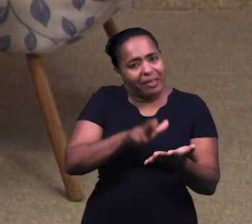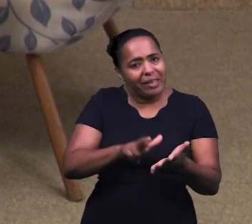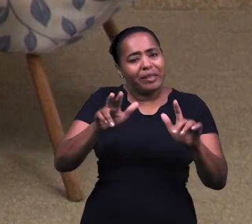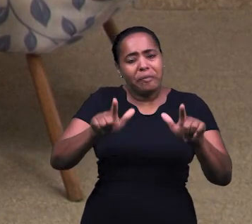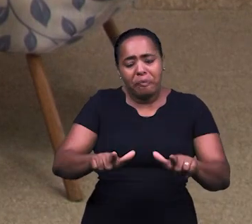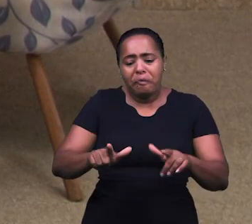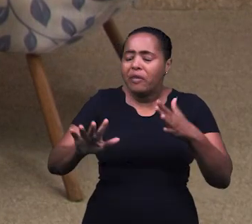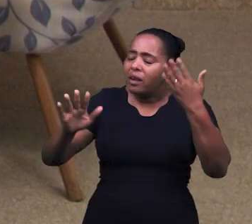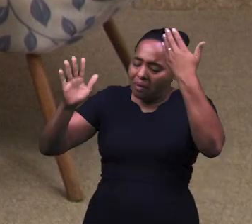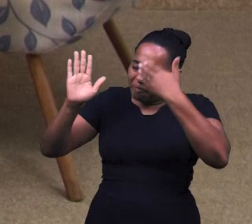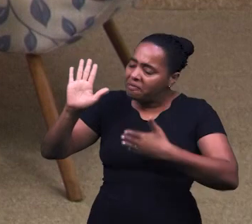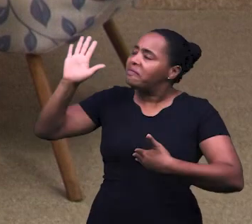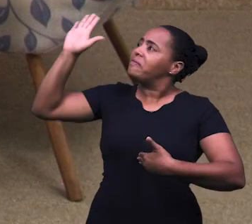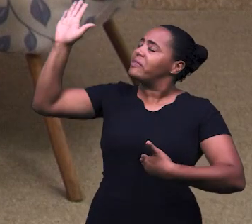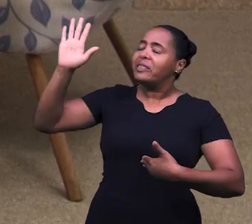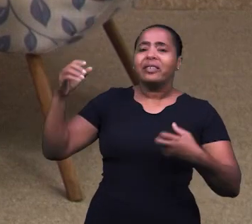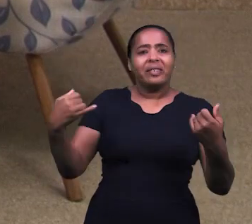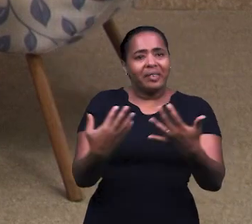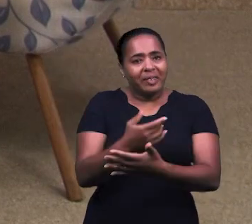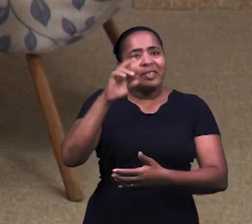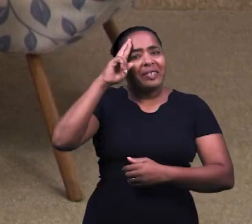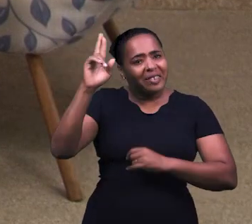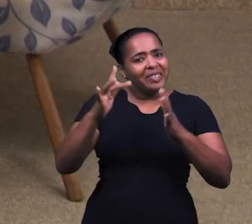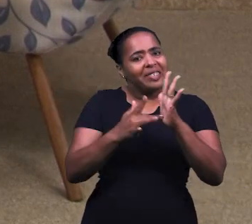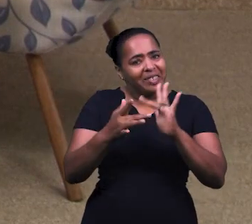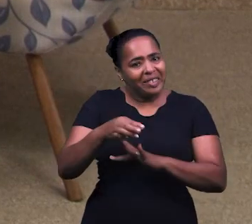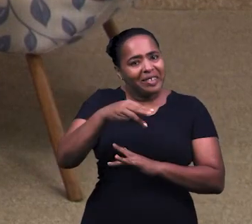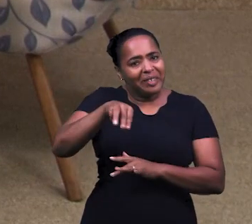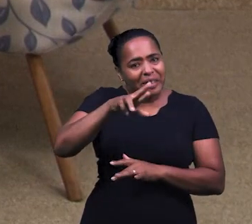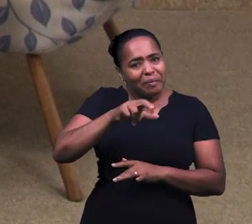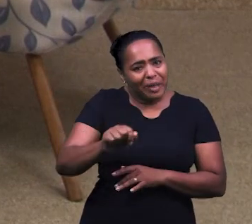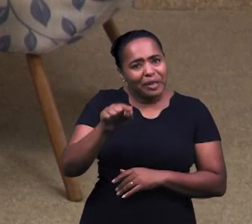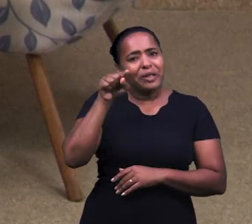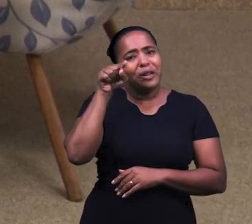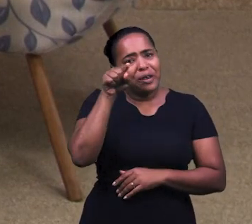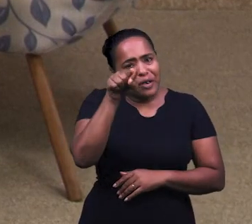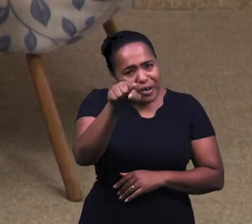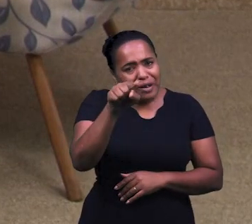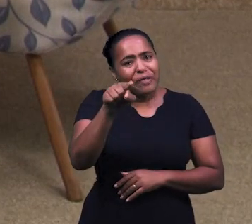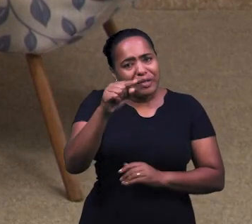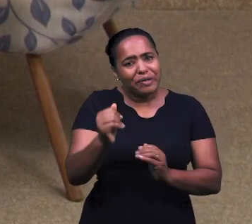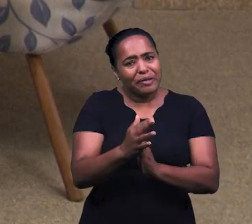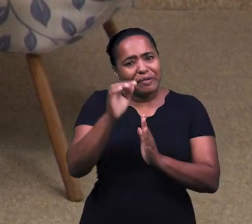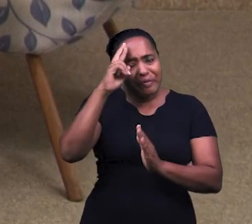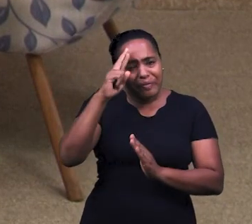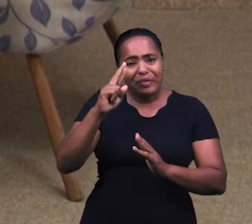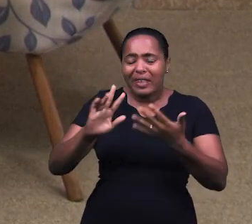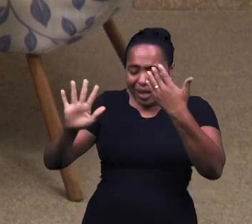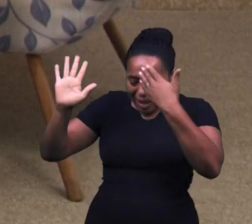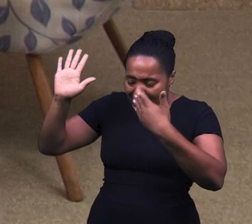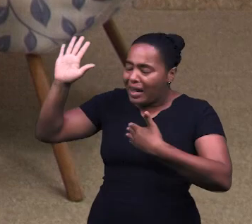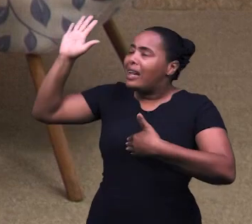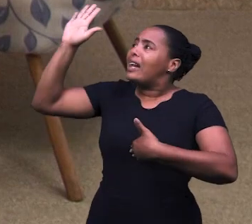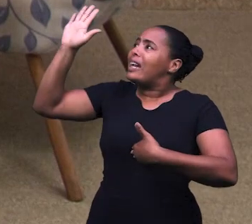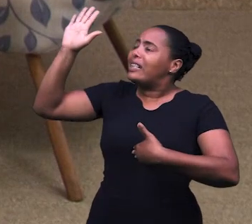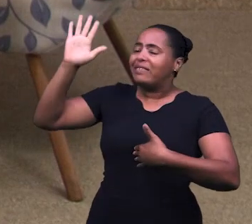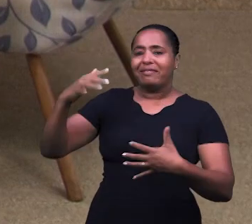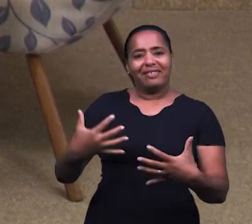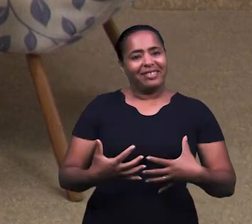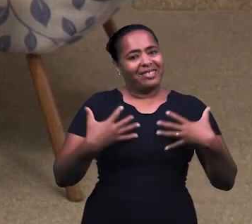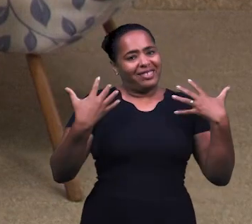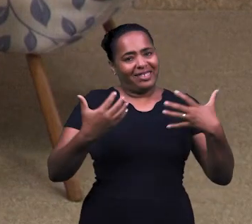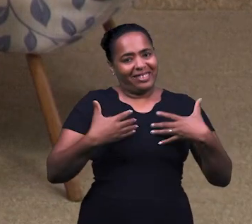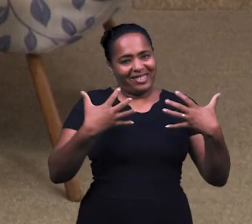a resposta: eis-me aqui. Glória a Jesus, Maria Emanuele, porque você hoje falou para o Senhor: eis-me aqui,